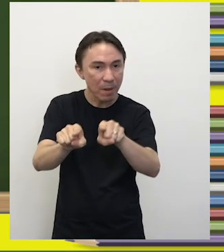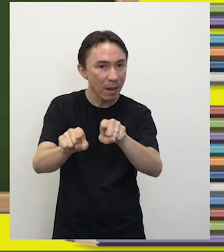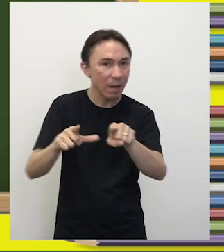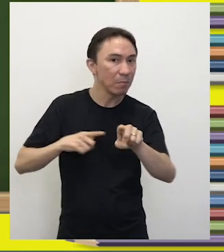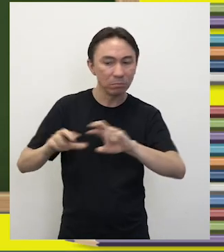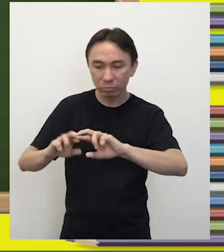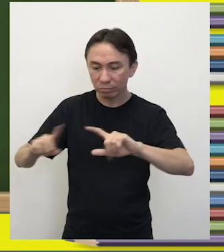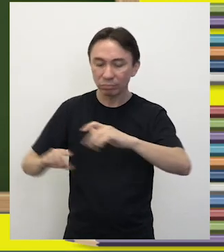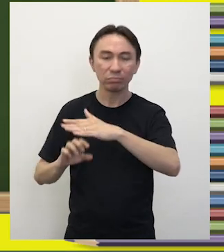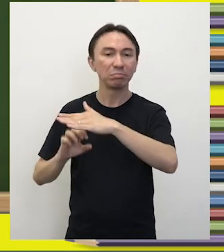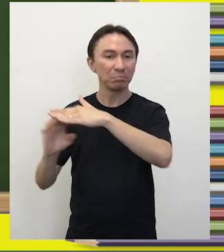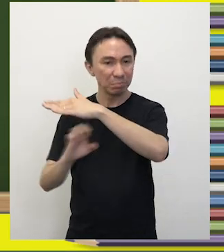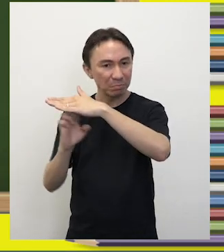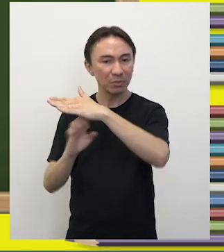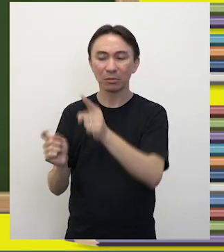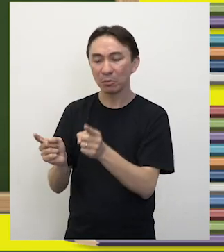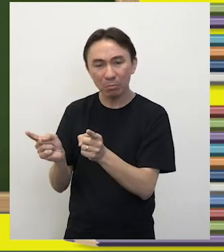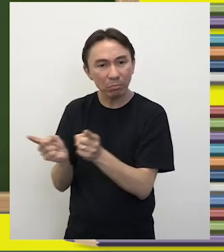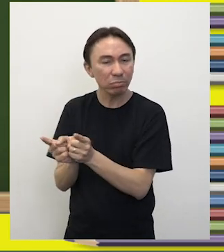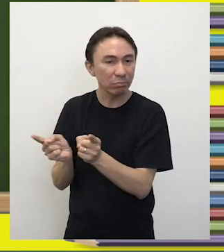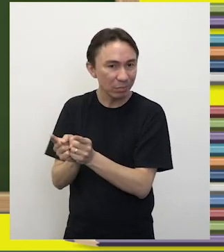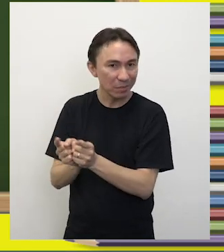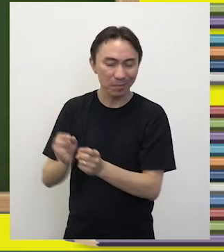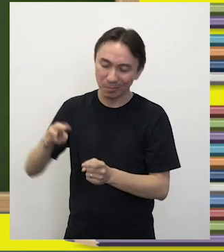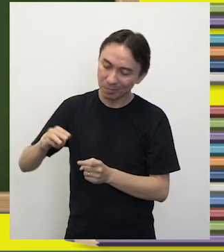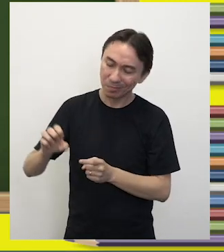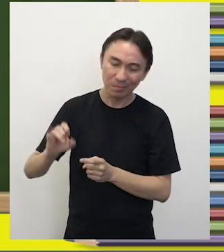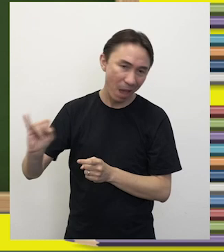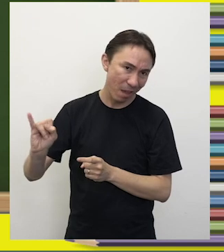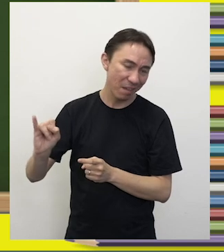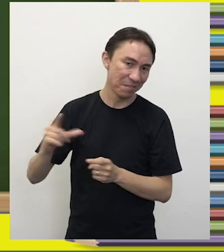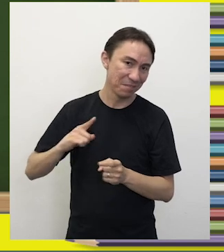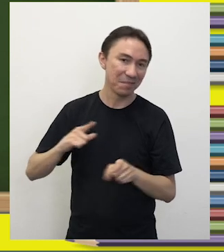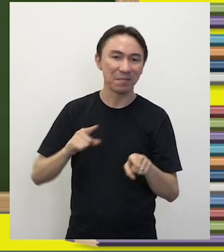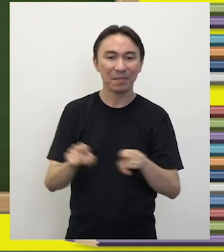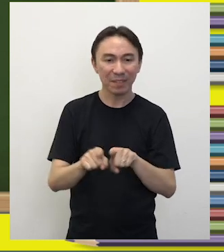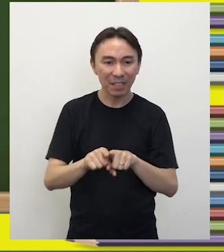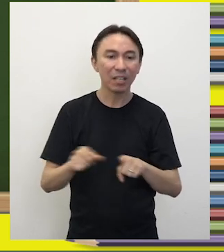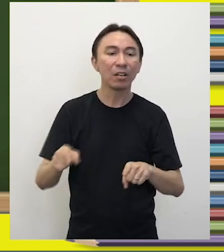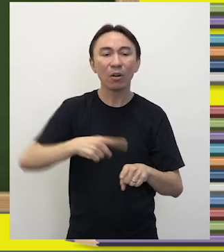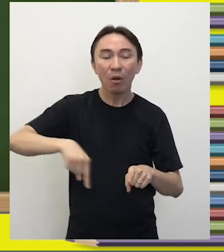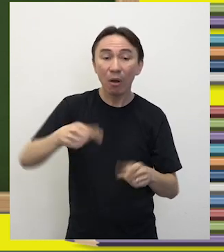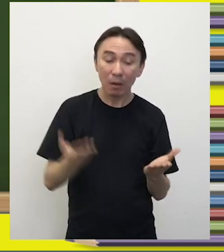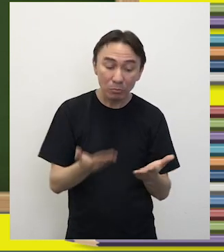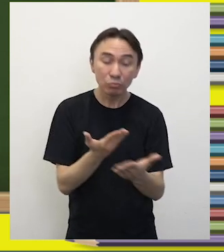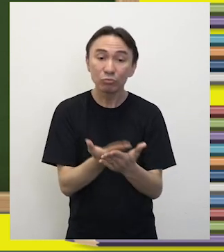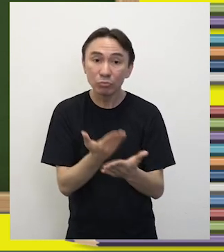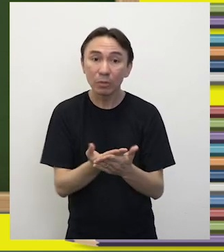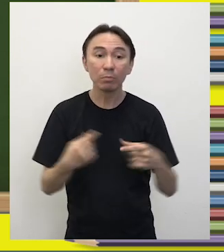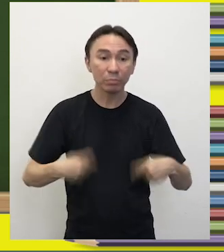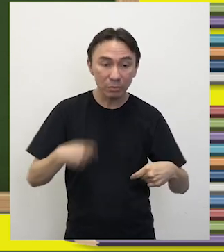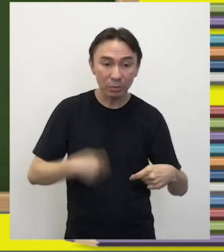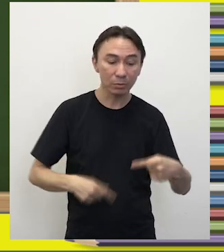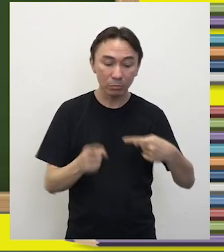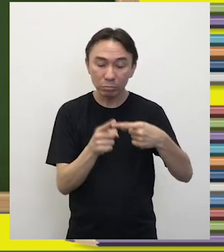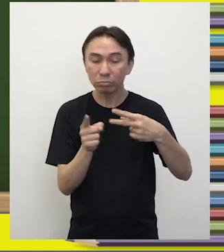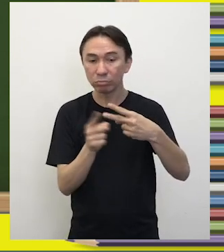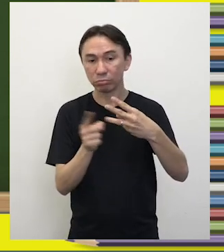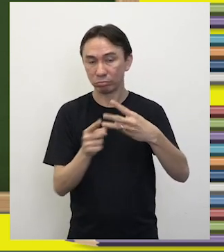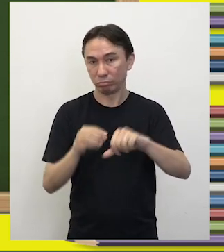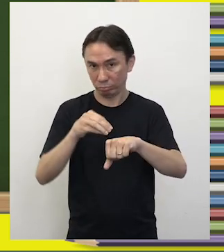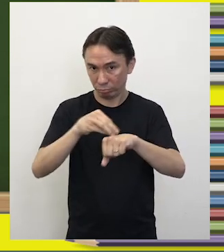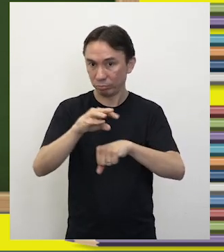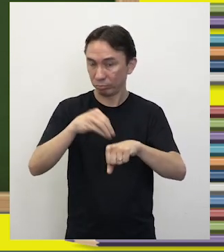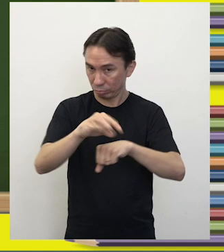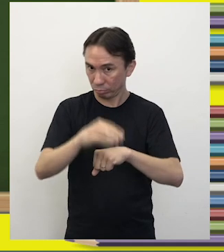porte. Criando o nosso ambiente de estudo, pessoal, as nossas recomendações. O protagonismo é você que vai